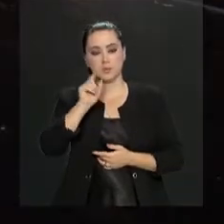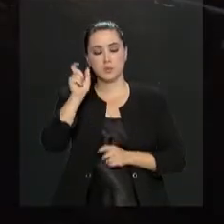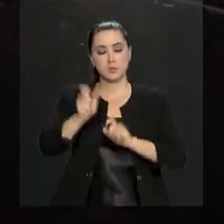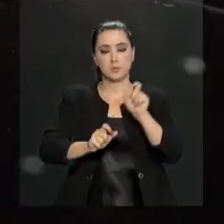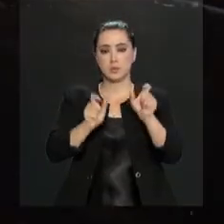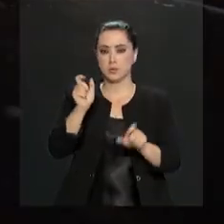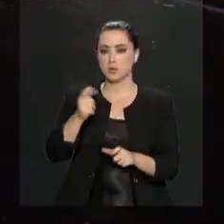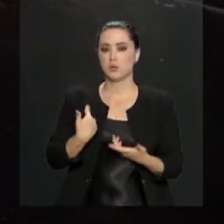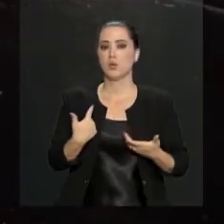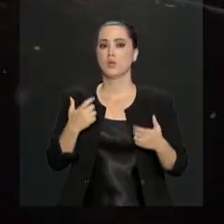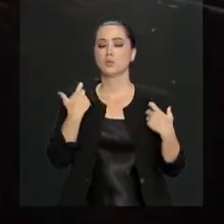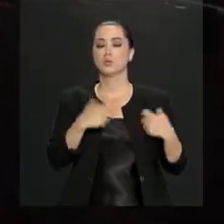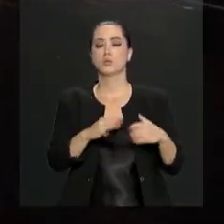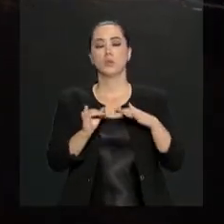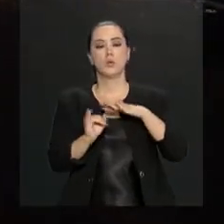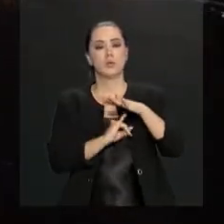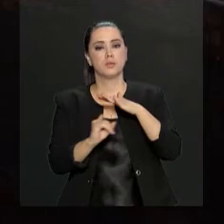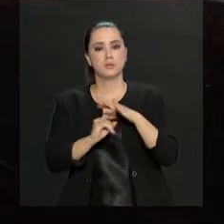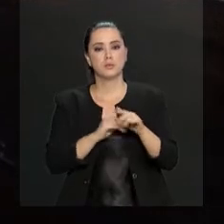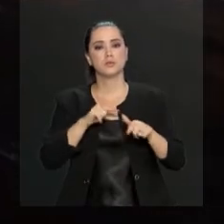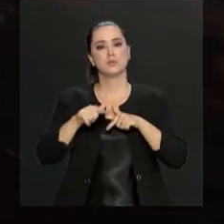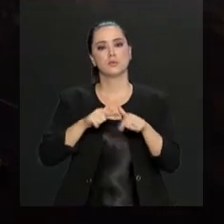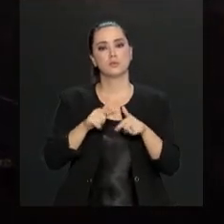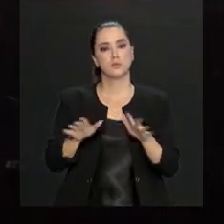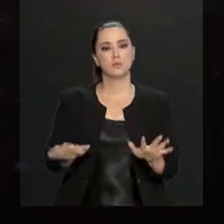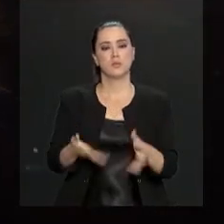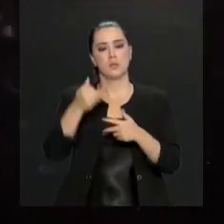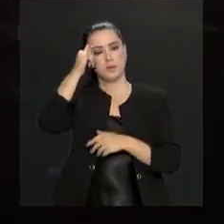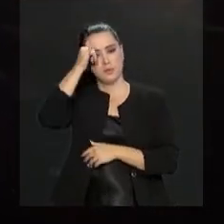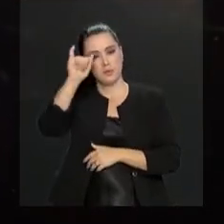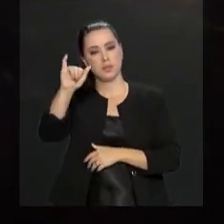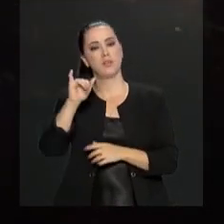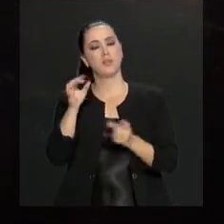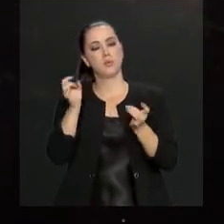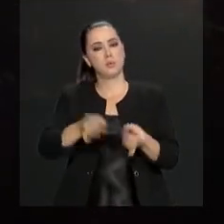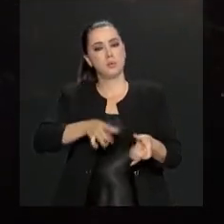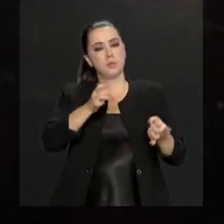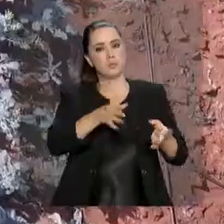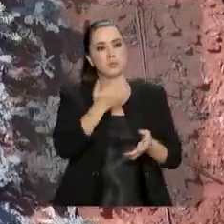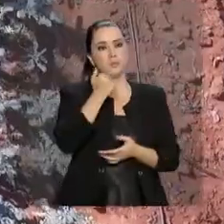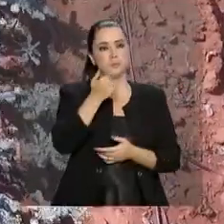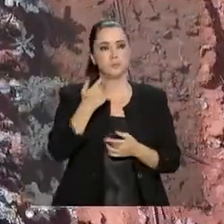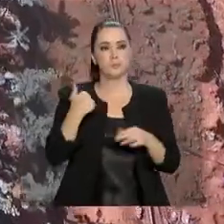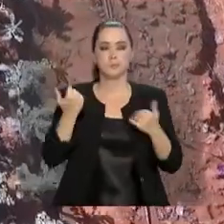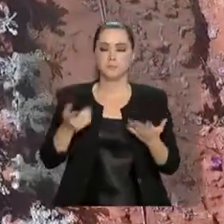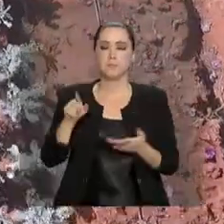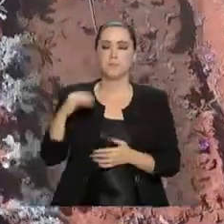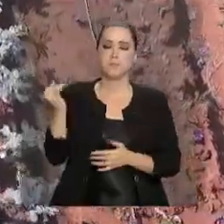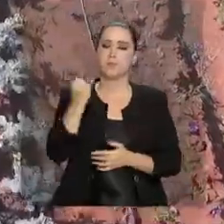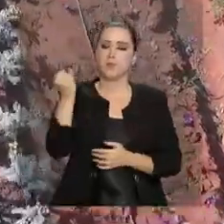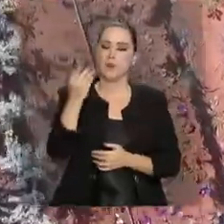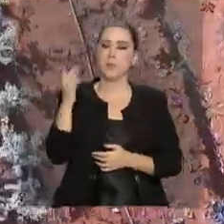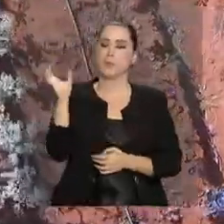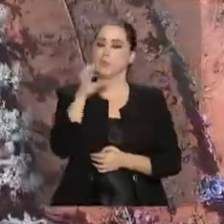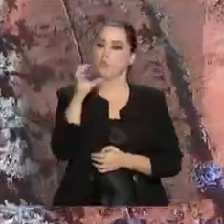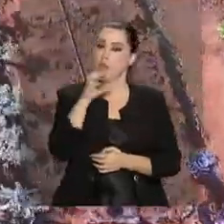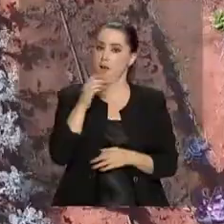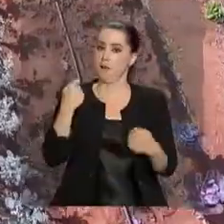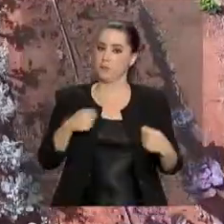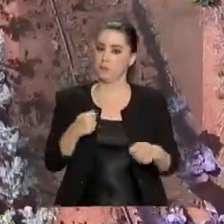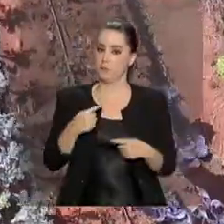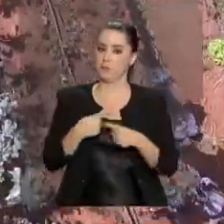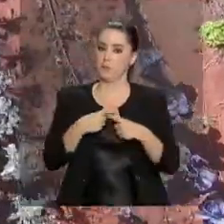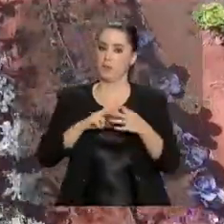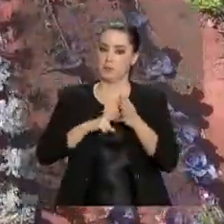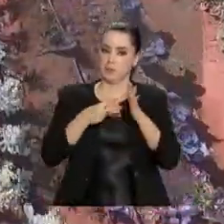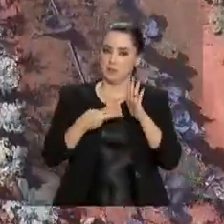pessoas e instituições que estão trabalhando combatendo o desperdício de alimentos isso é importante e urgente porque diz respeito